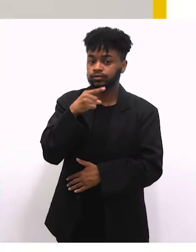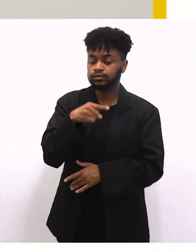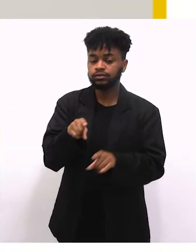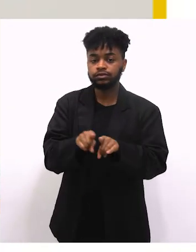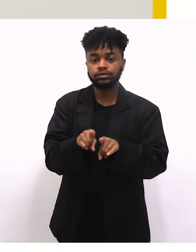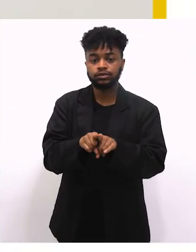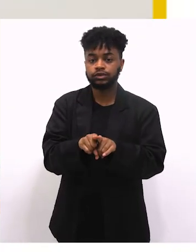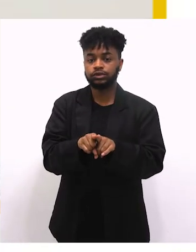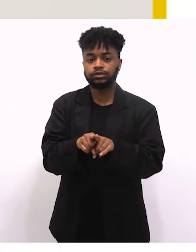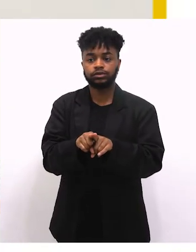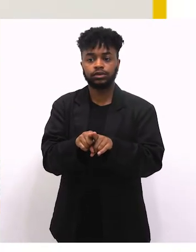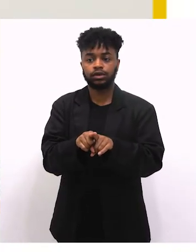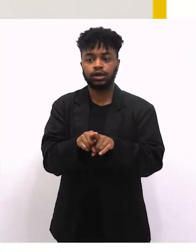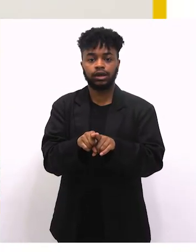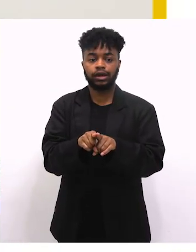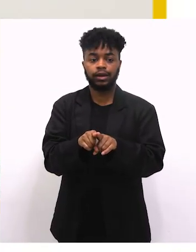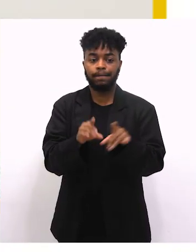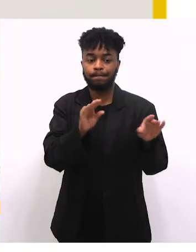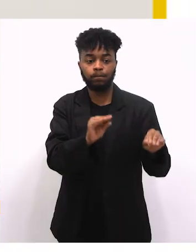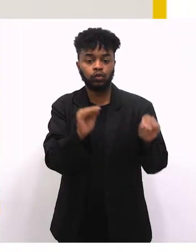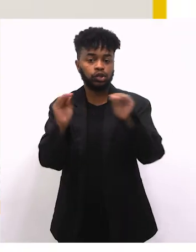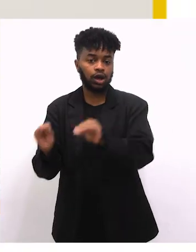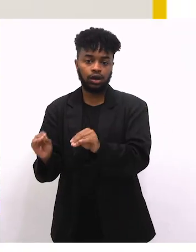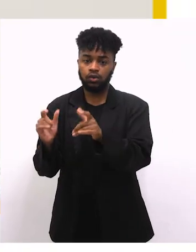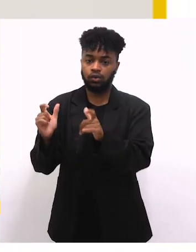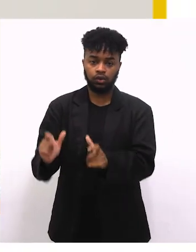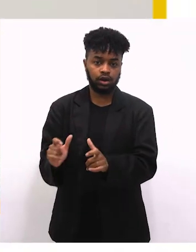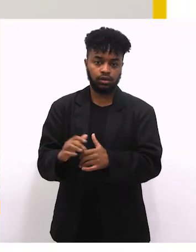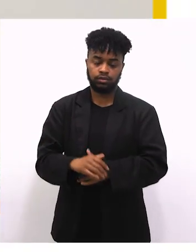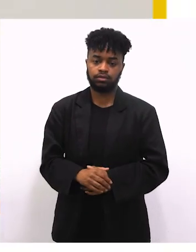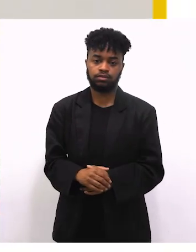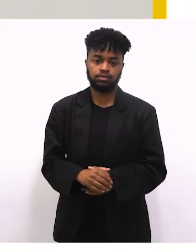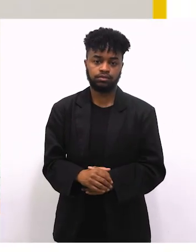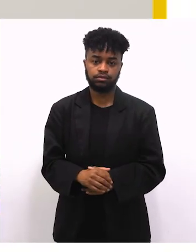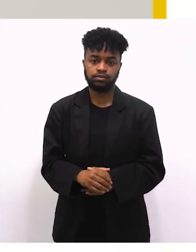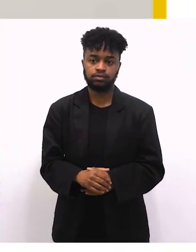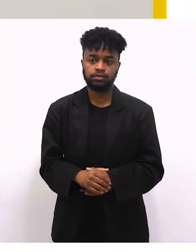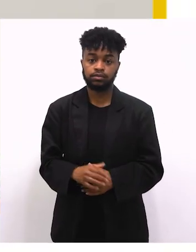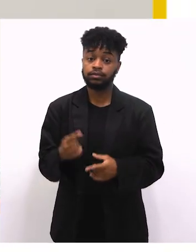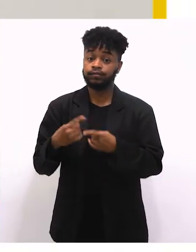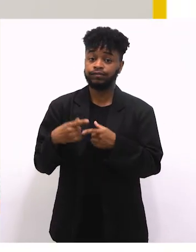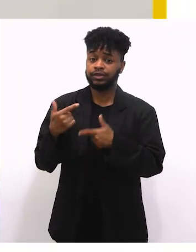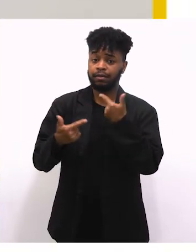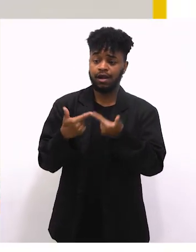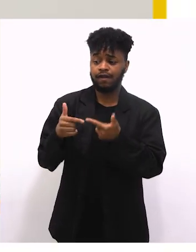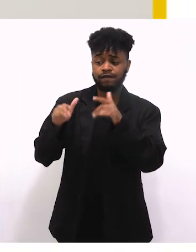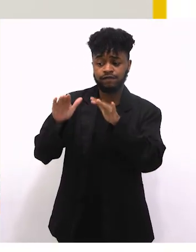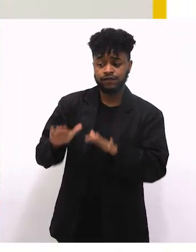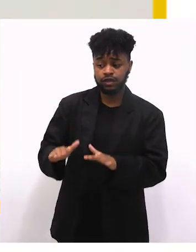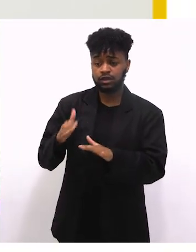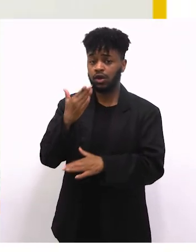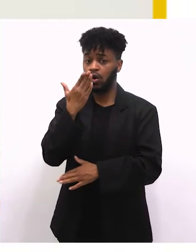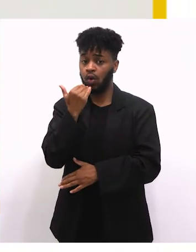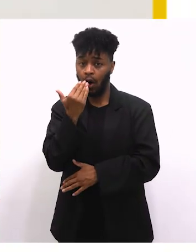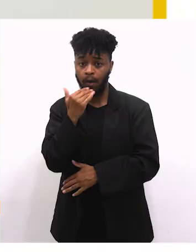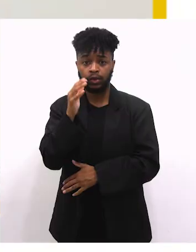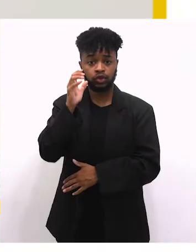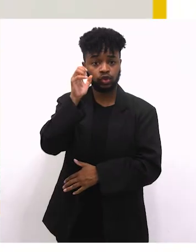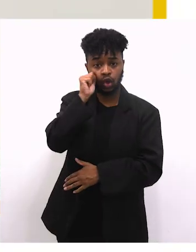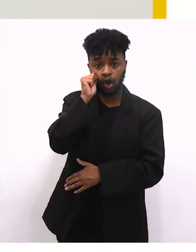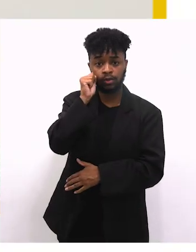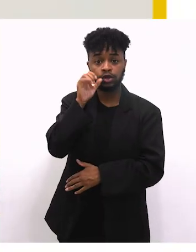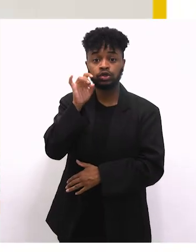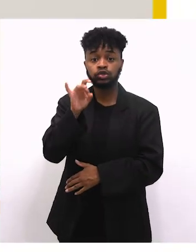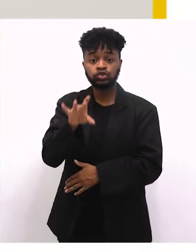vezes, nem se deslocar daquele local aonde ela fica. Ela trabalha, ela come,